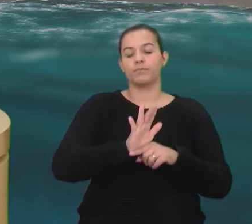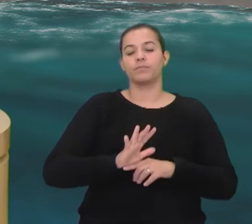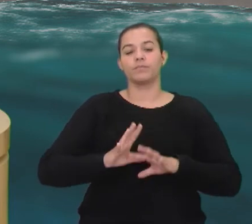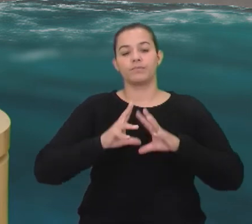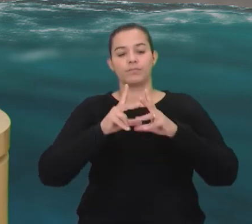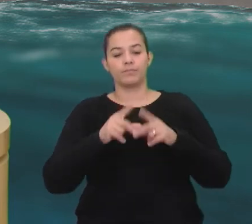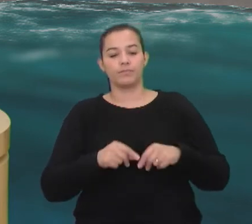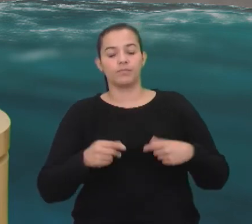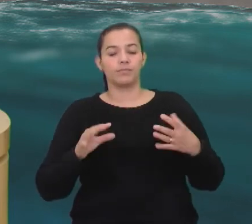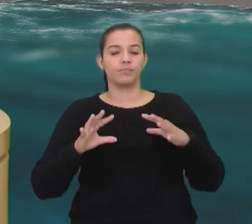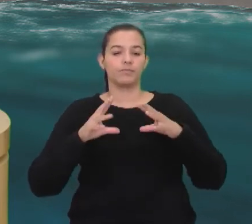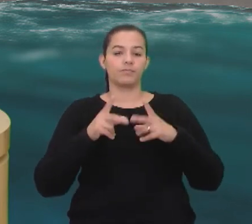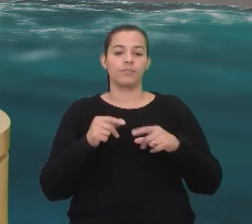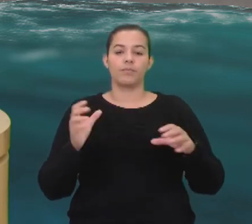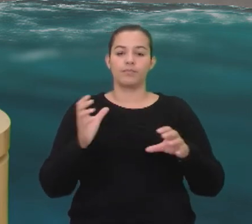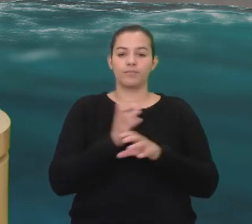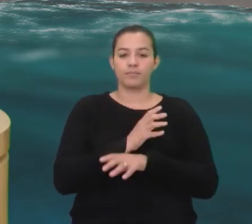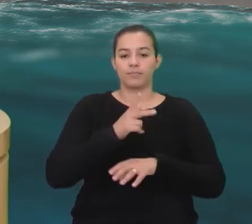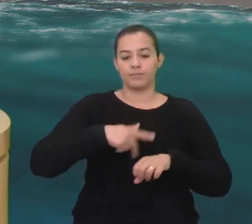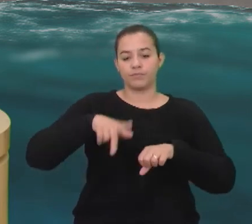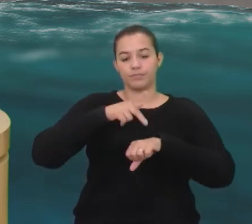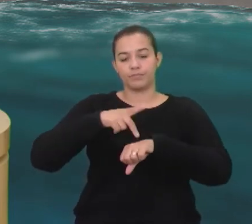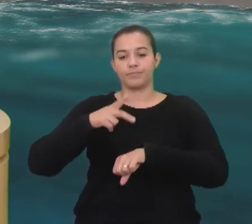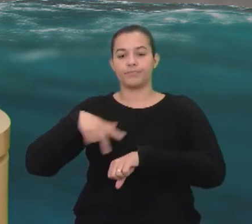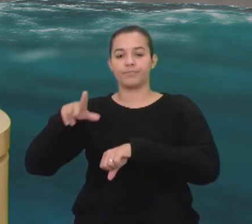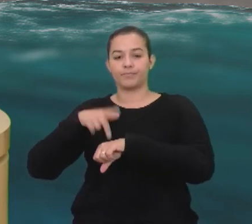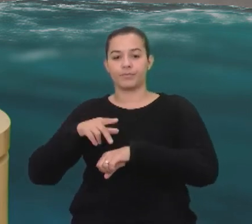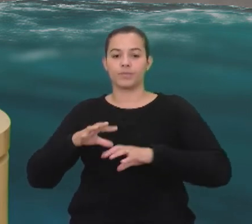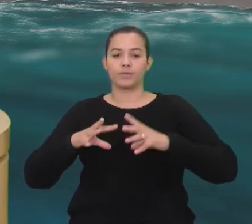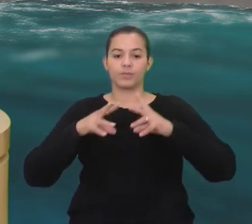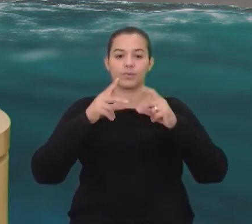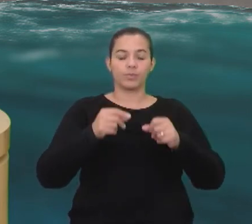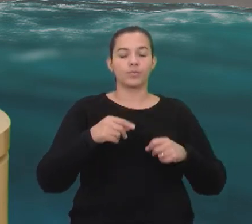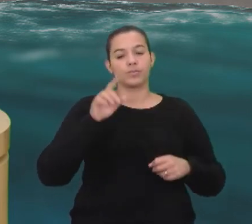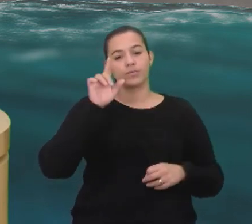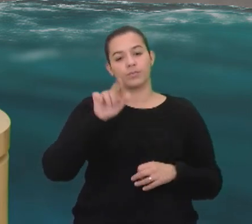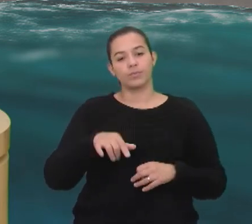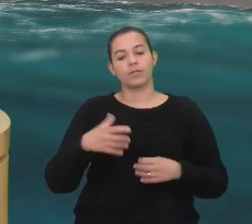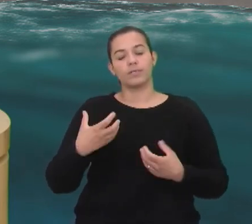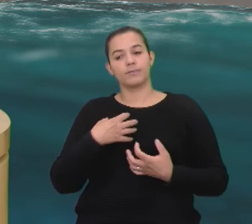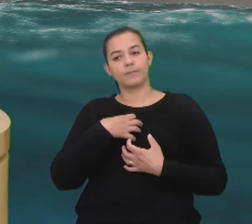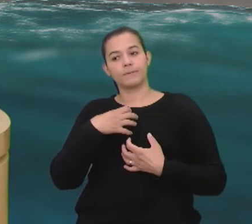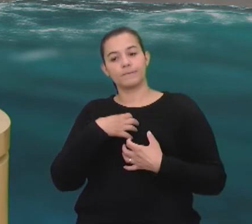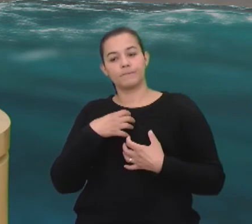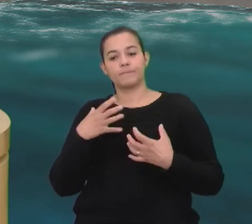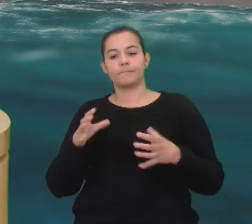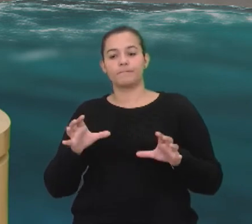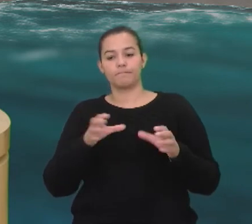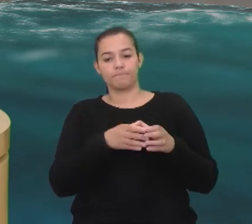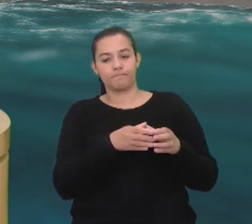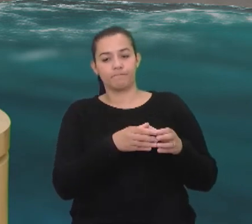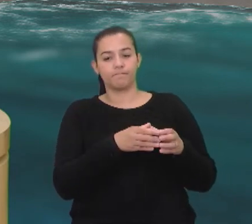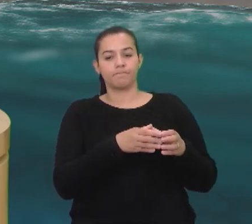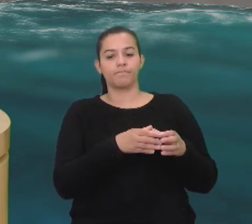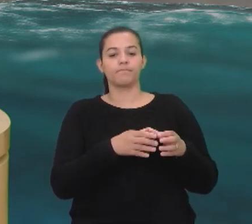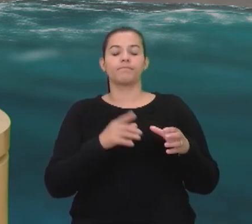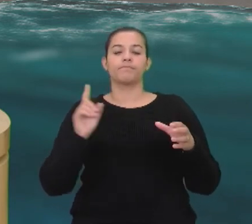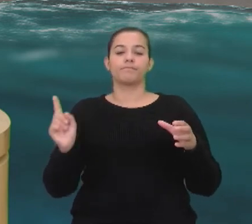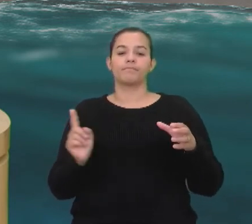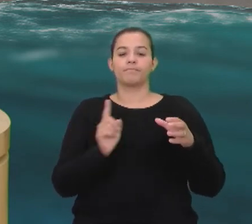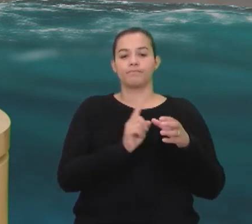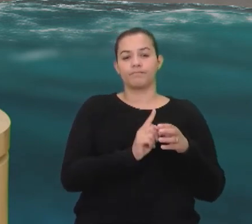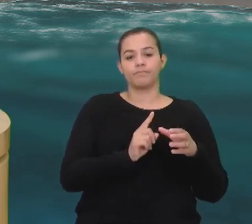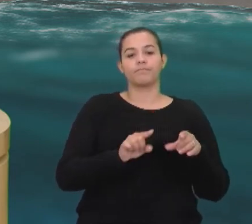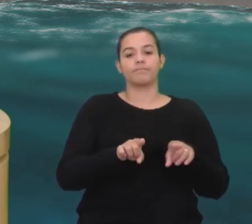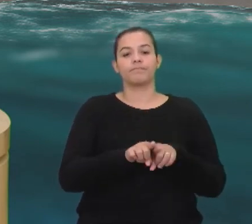a totalidade, né, dos países e tal. Tudo isso é gerado nesse sentimento de colonialidade e nesse